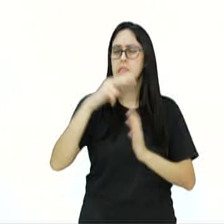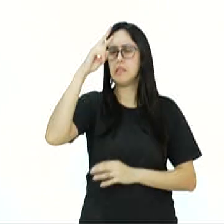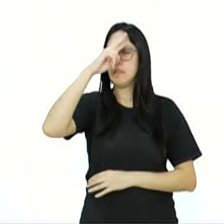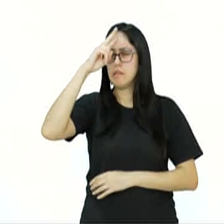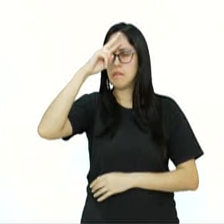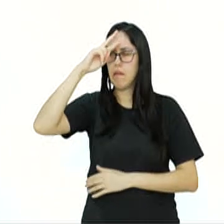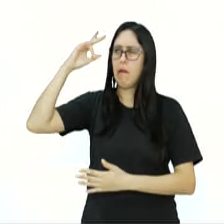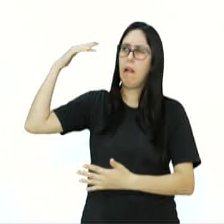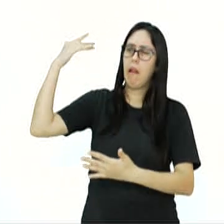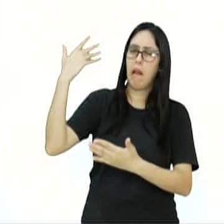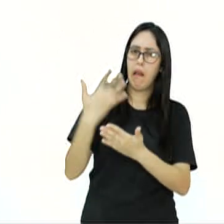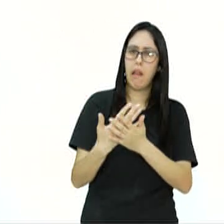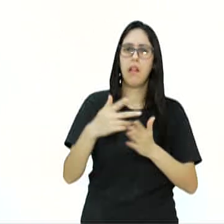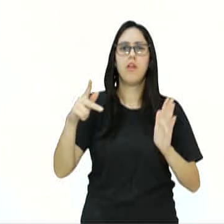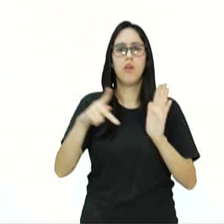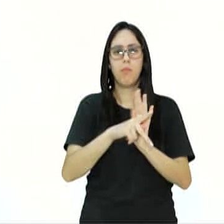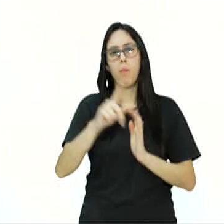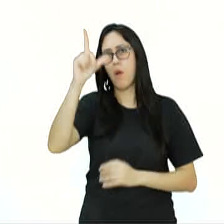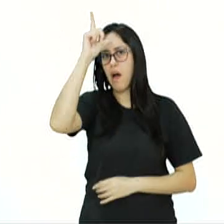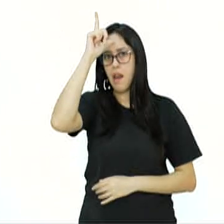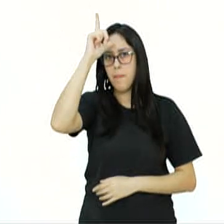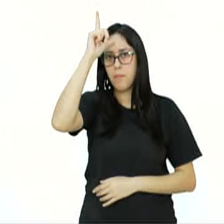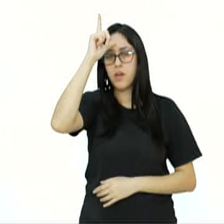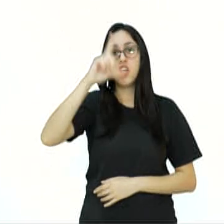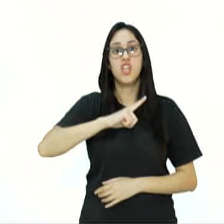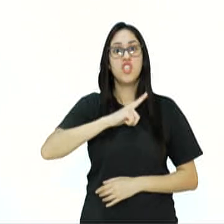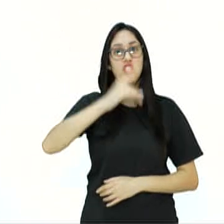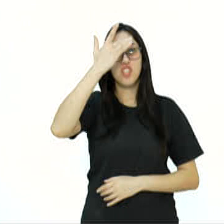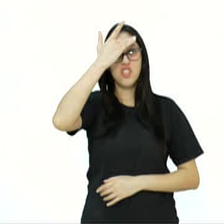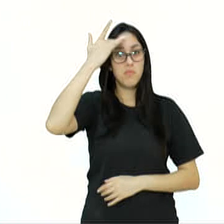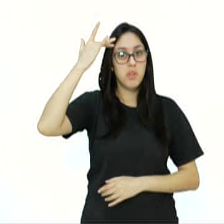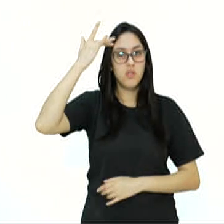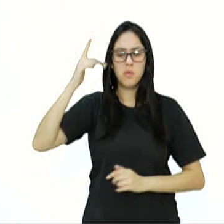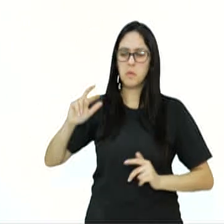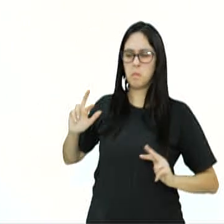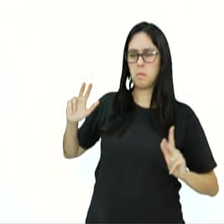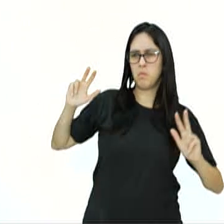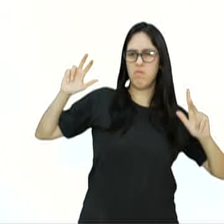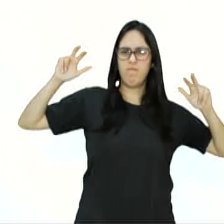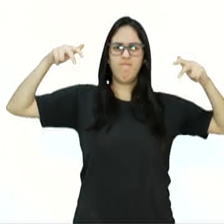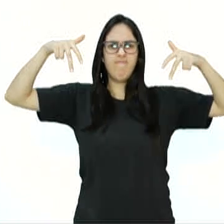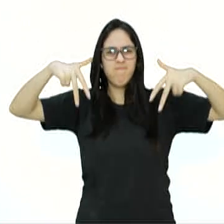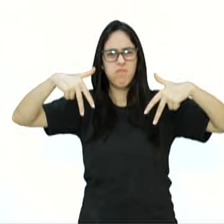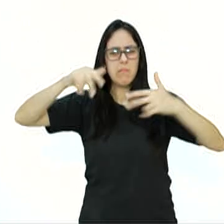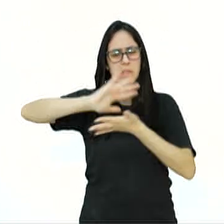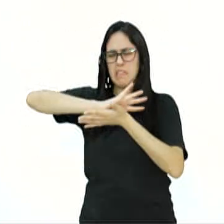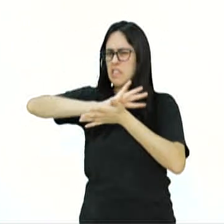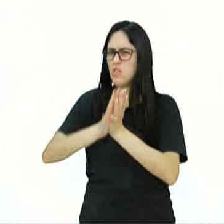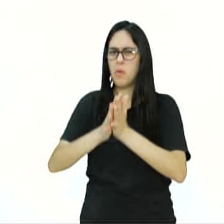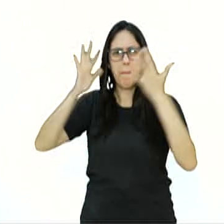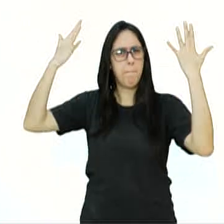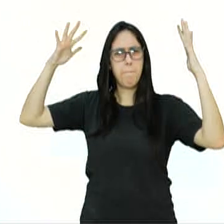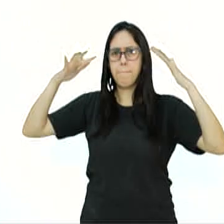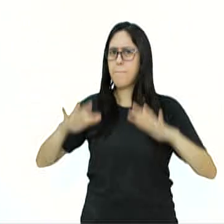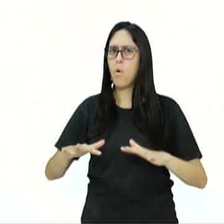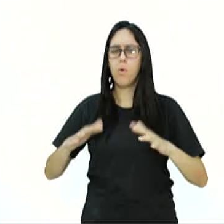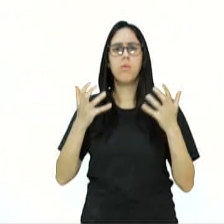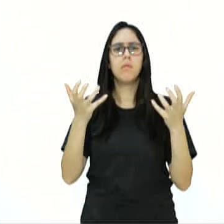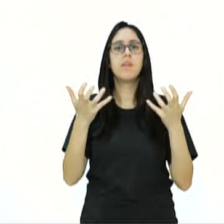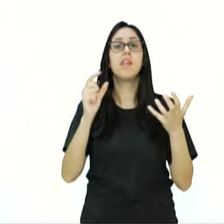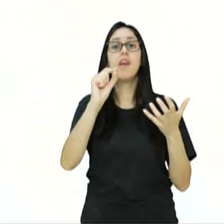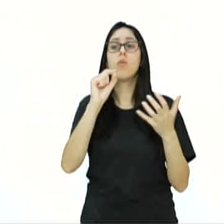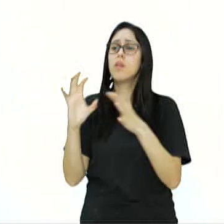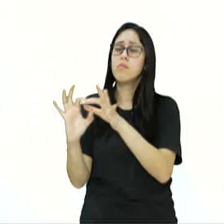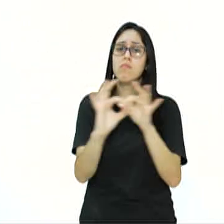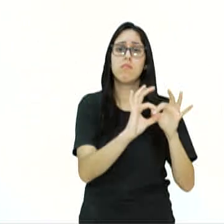os alemães, e os berlinenses em cima do muro, derrubando esse muro, o que marca um processo de reunificação